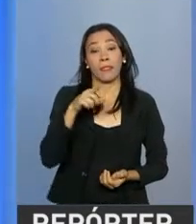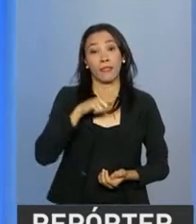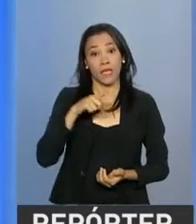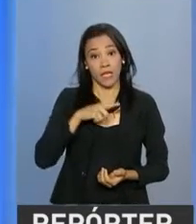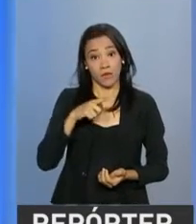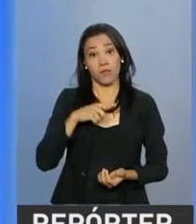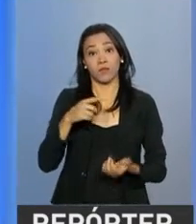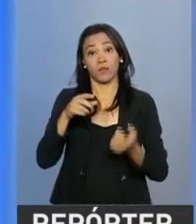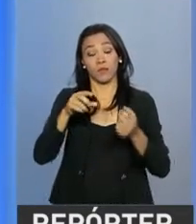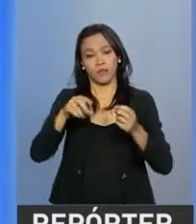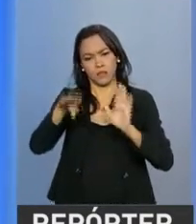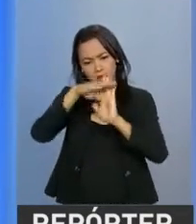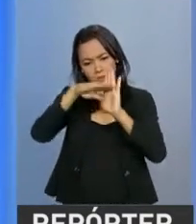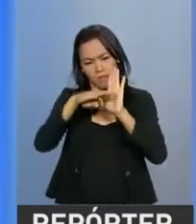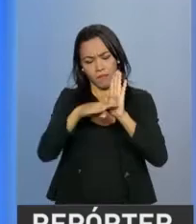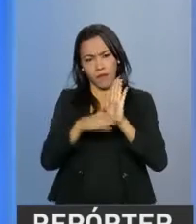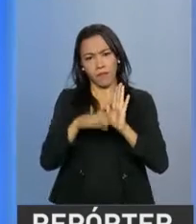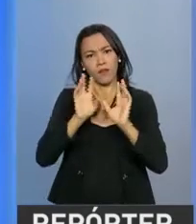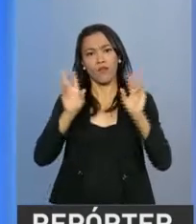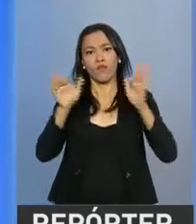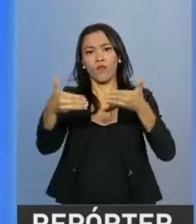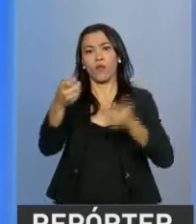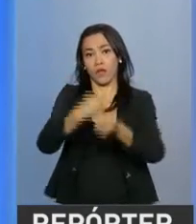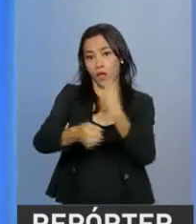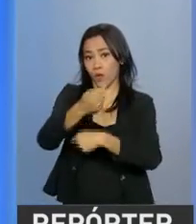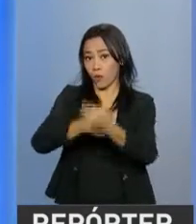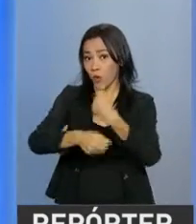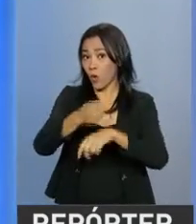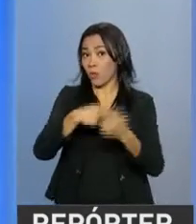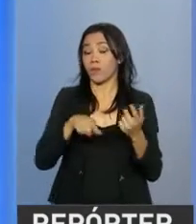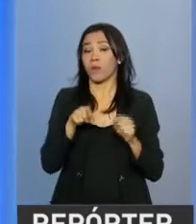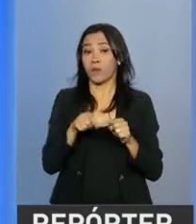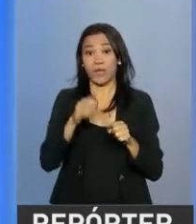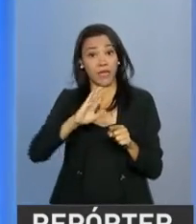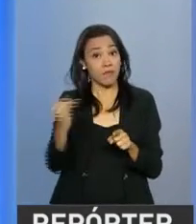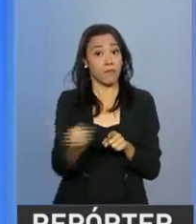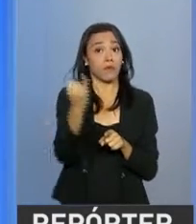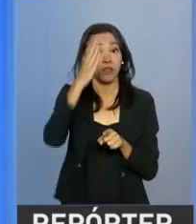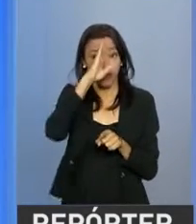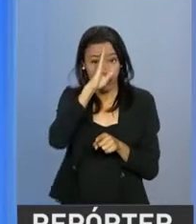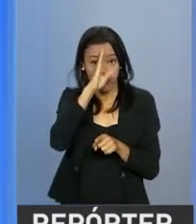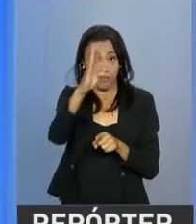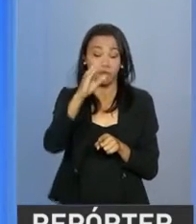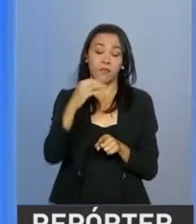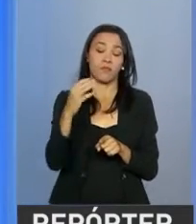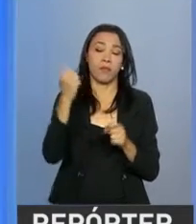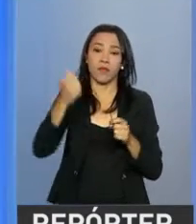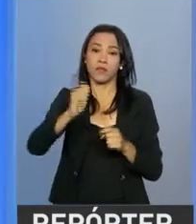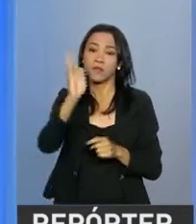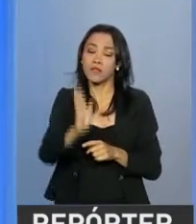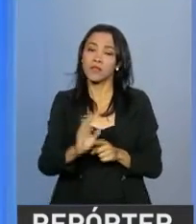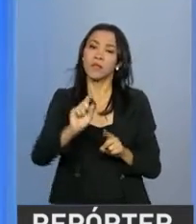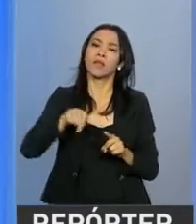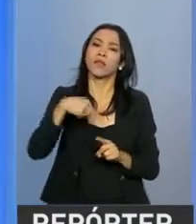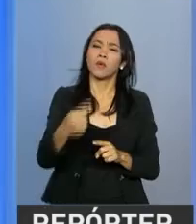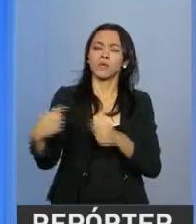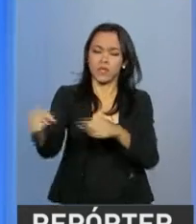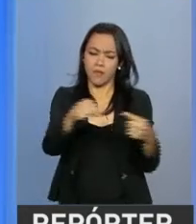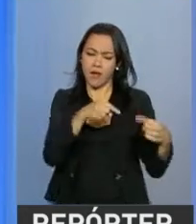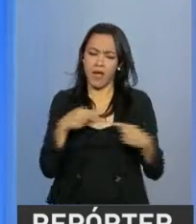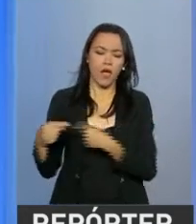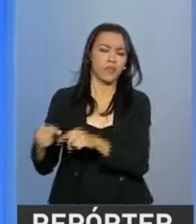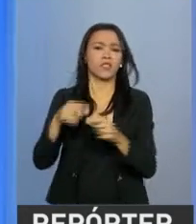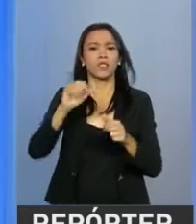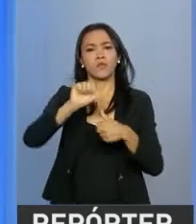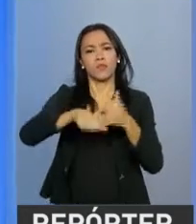temos uma agenda Econômica que é fundamental para o Brasil sem aprovação primeiro da PEC do teto de gastos depois do debate da